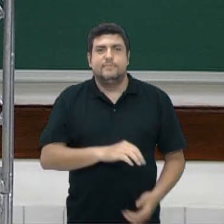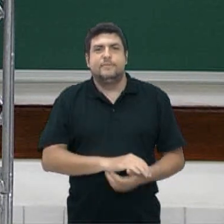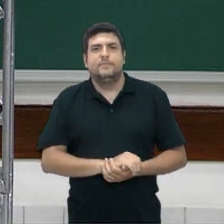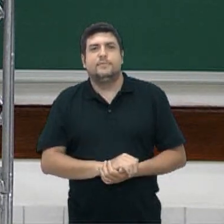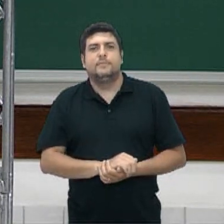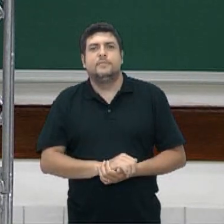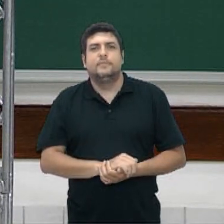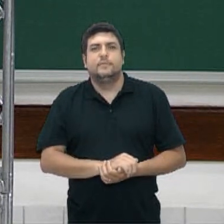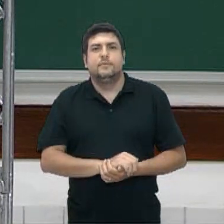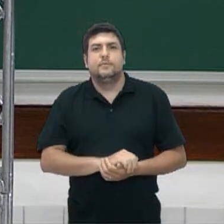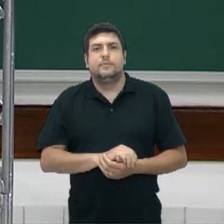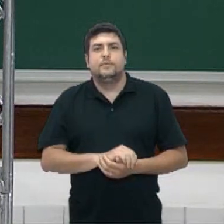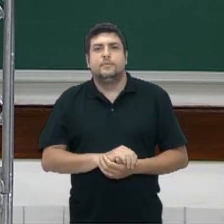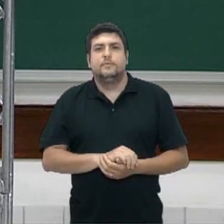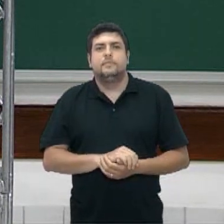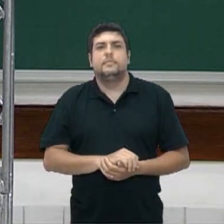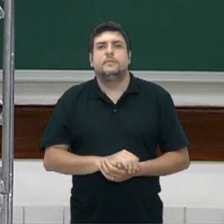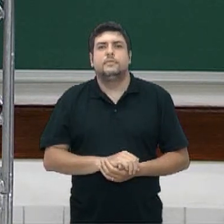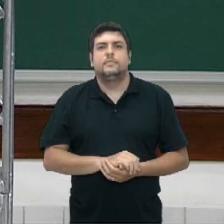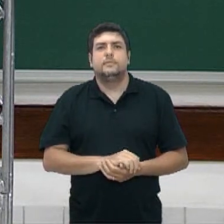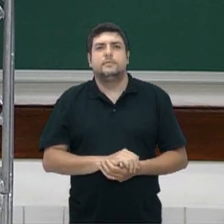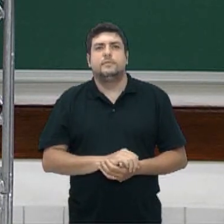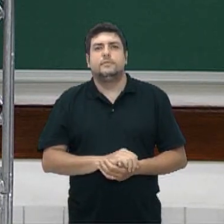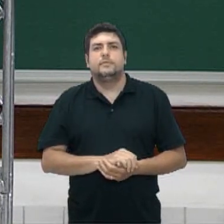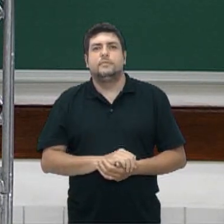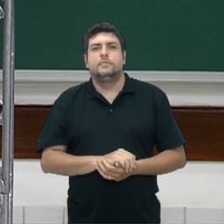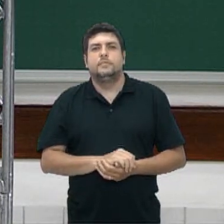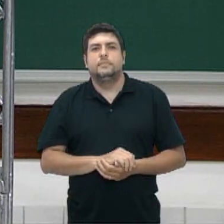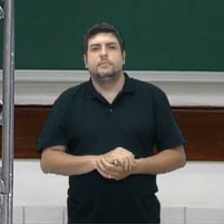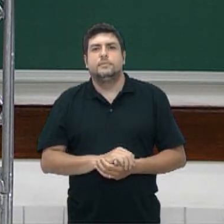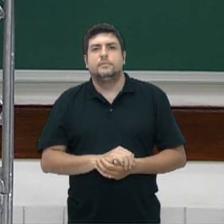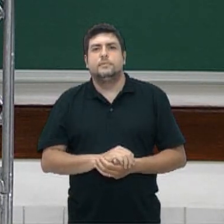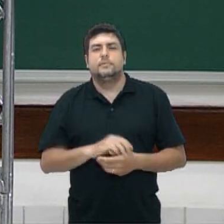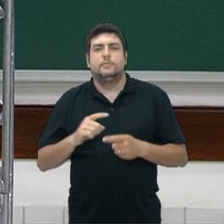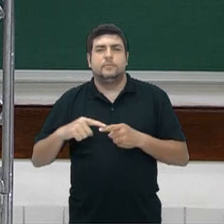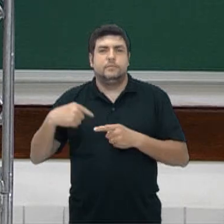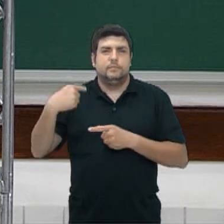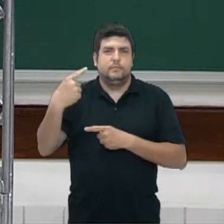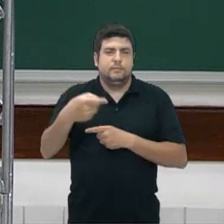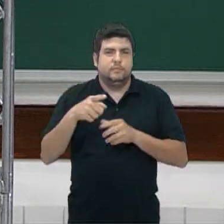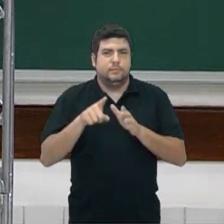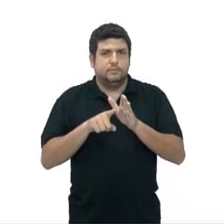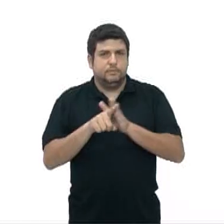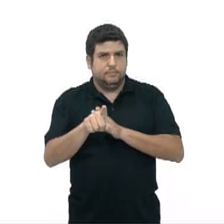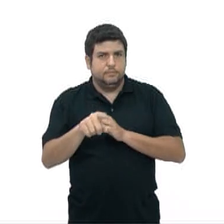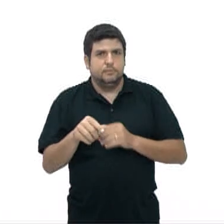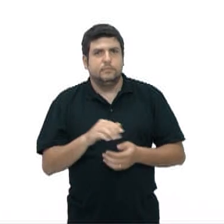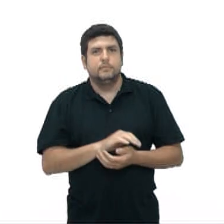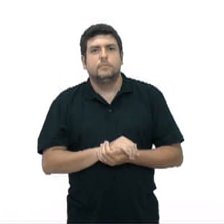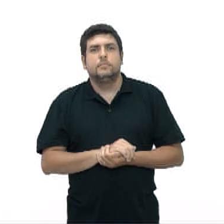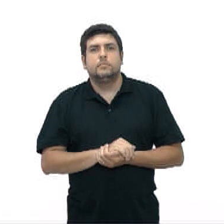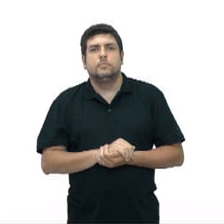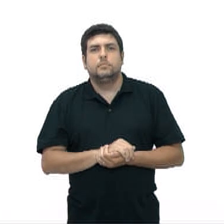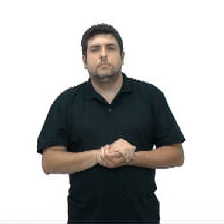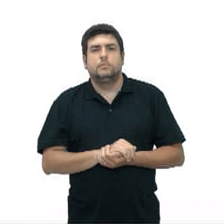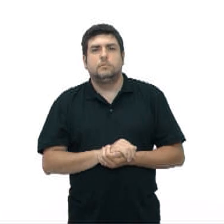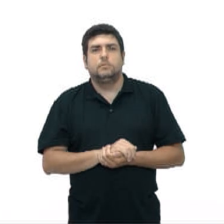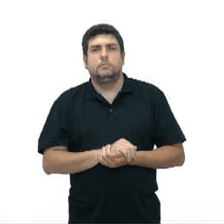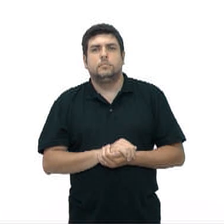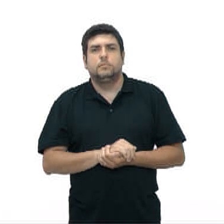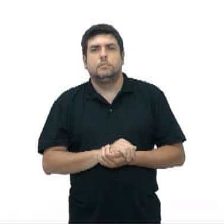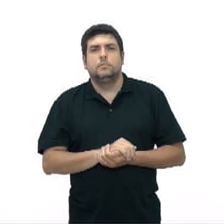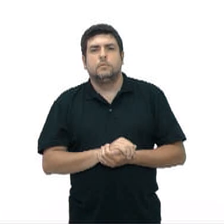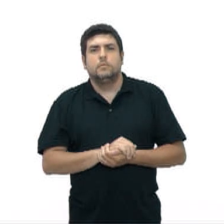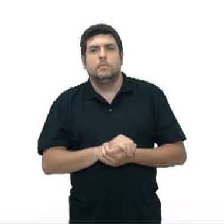de equilíbrio dinâmico. Próxima questão, vamos lá. Um paraquedista salta de